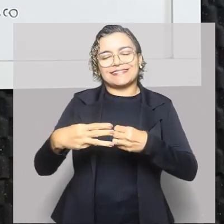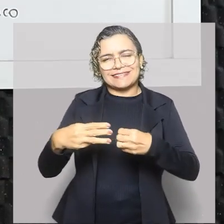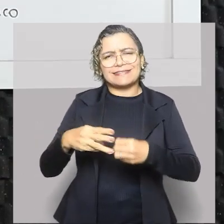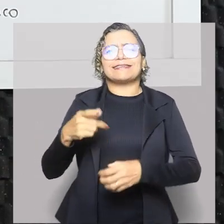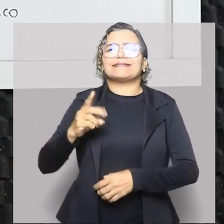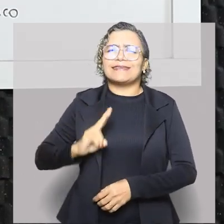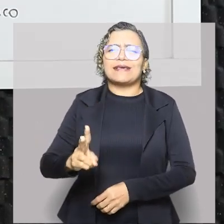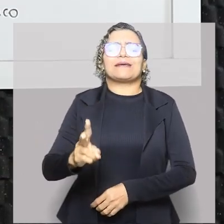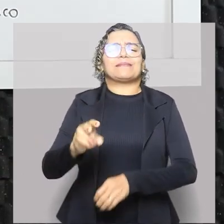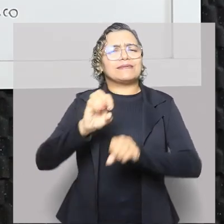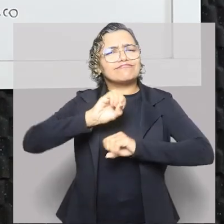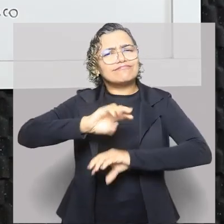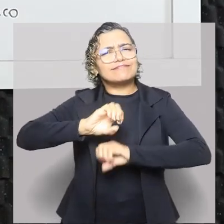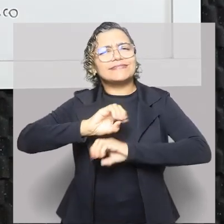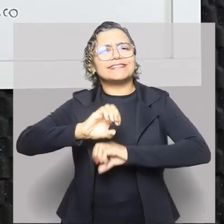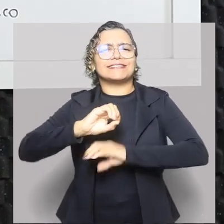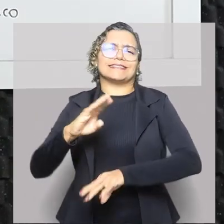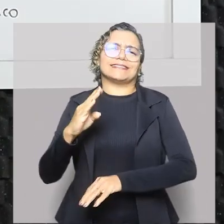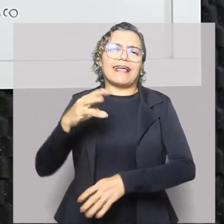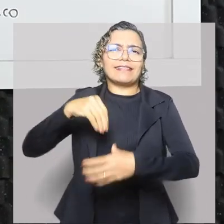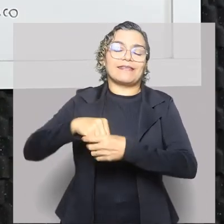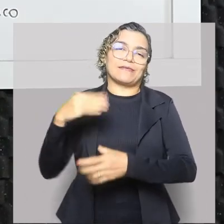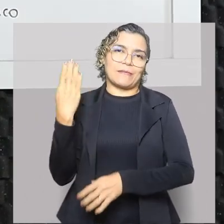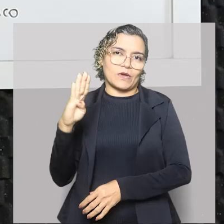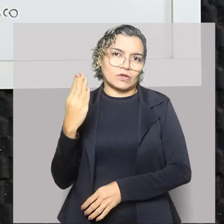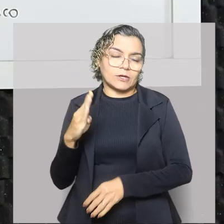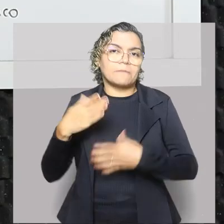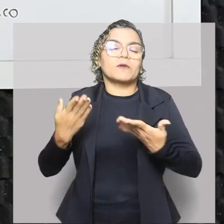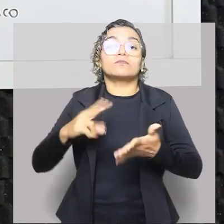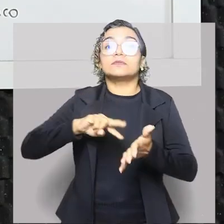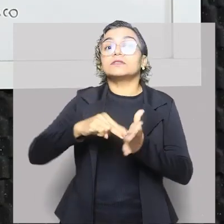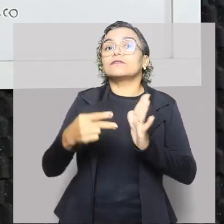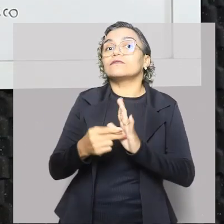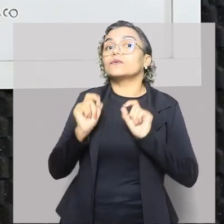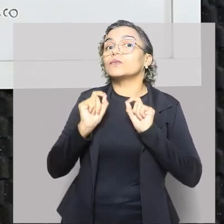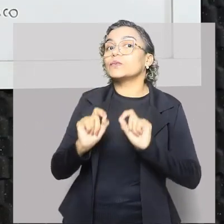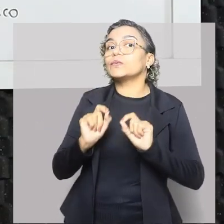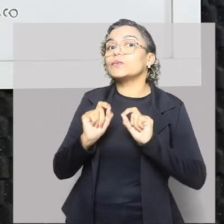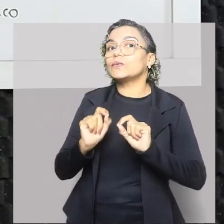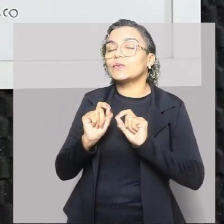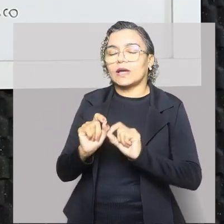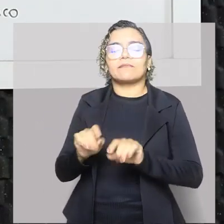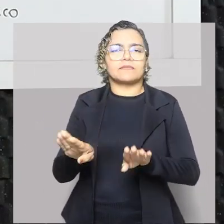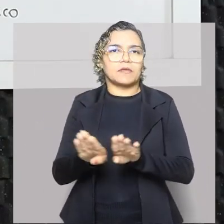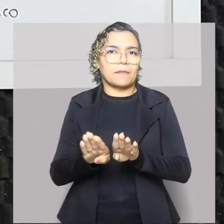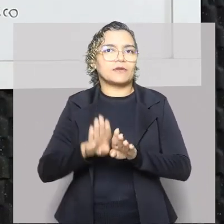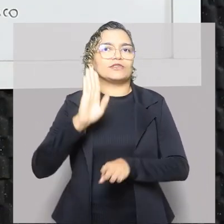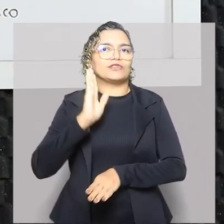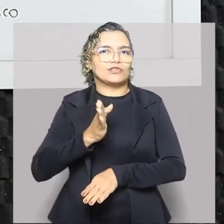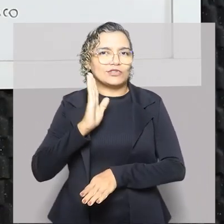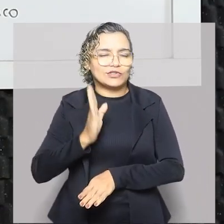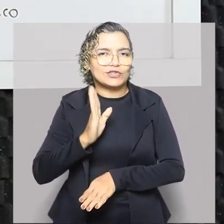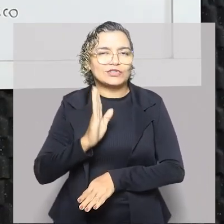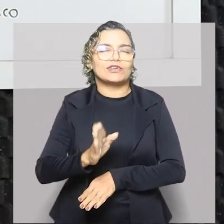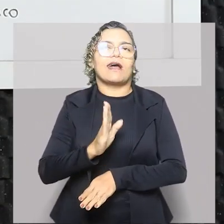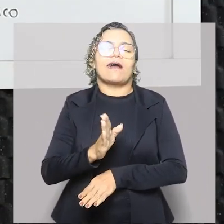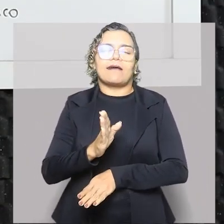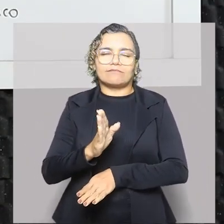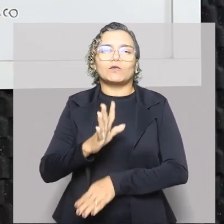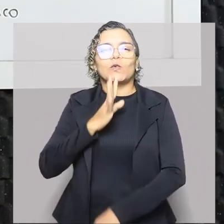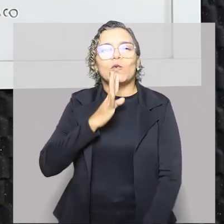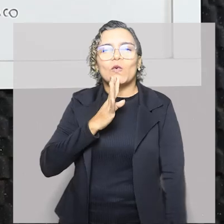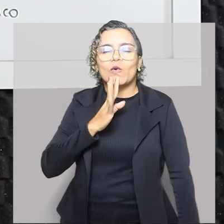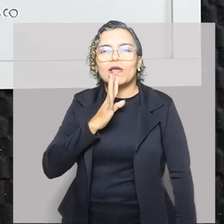aulas de biologia. O que isso significa para a gente? Raíssa, mas eu também já ouvi falar de sistemas,